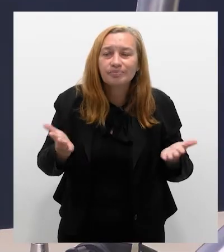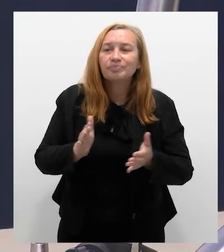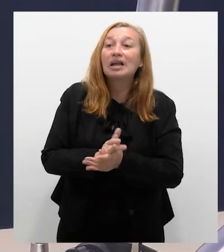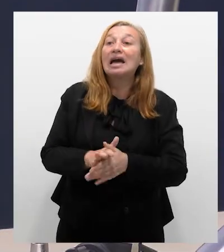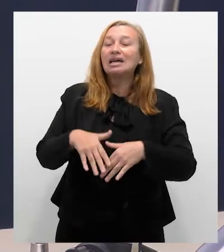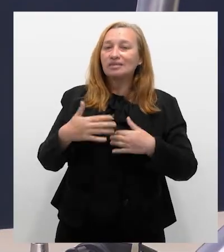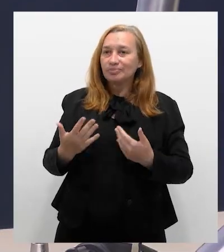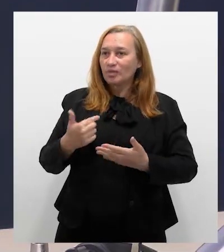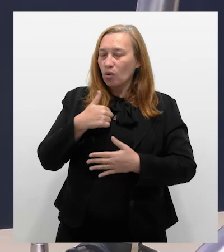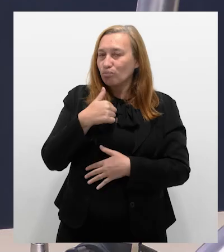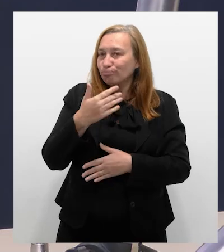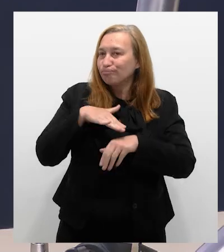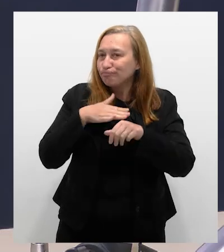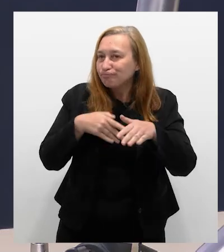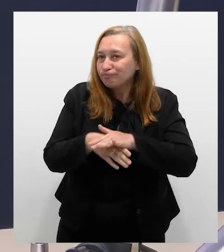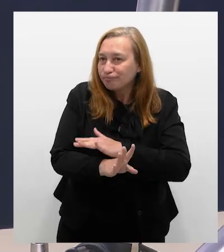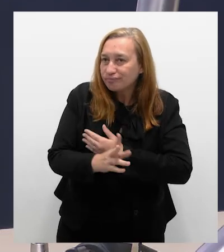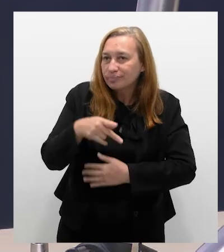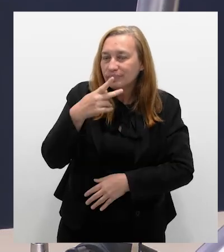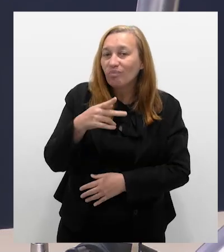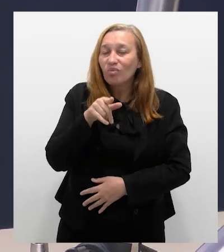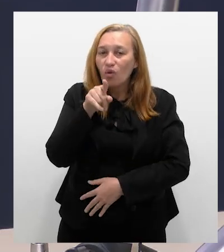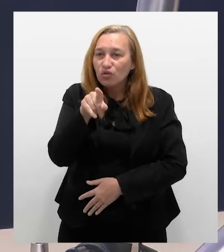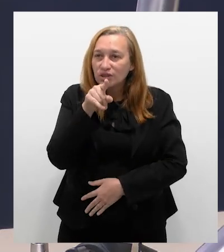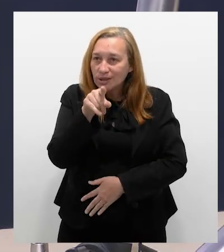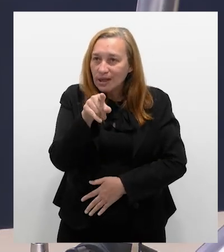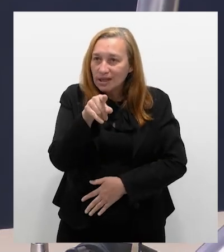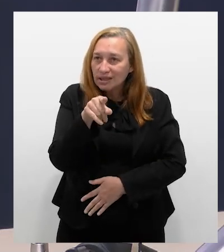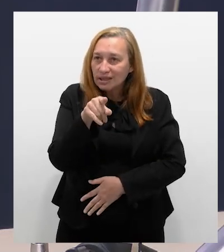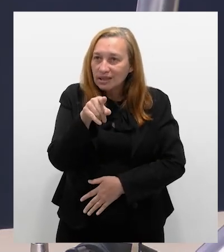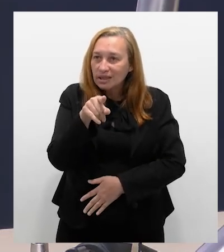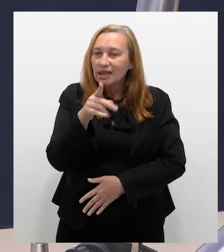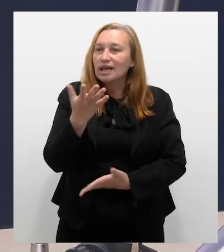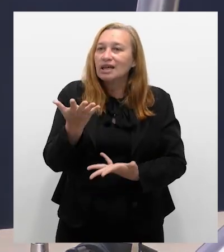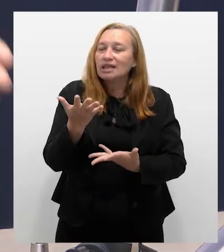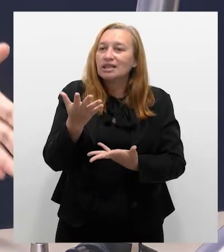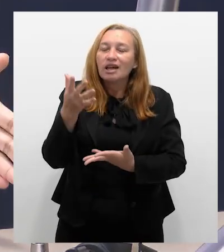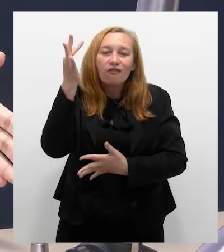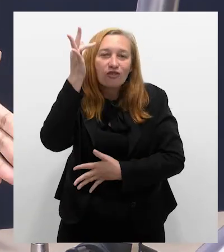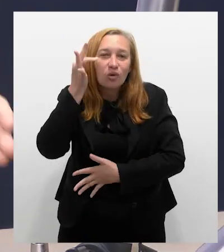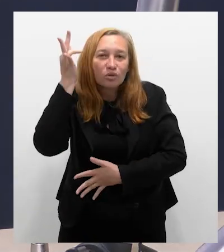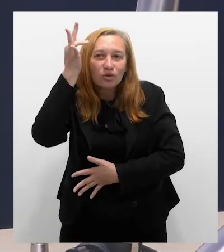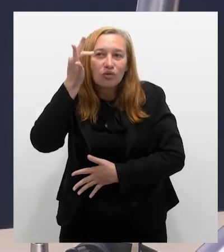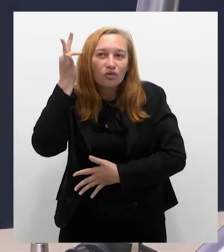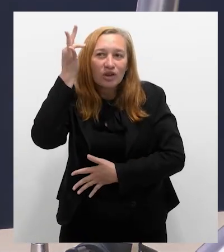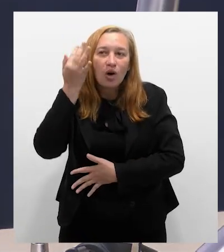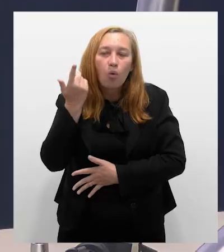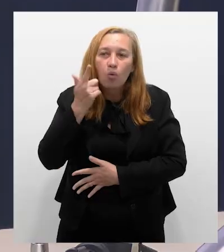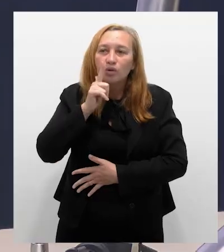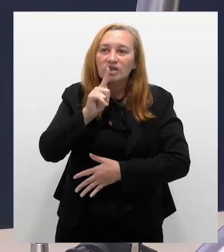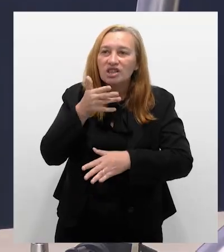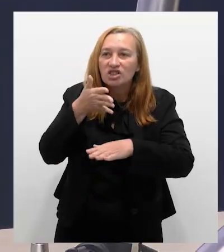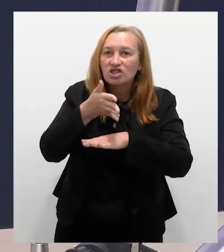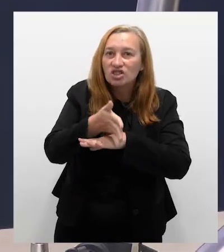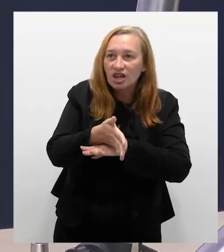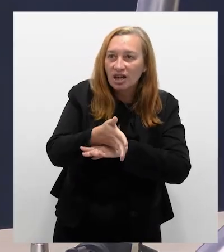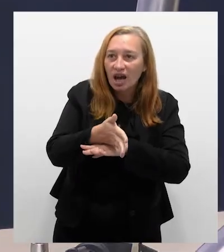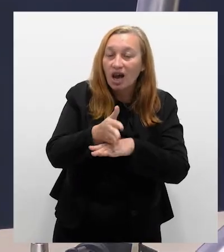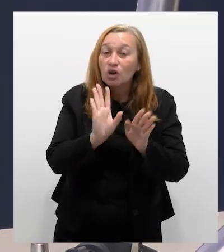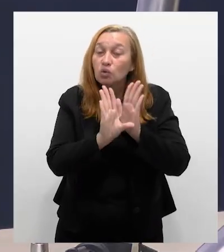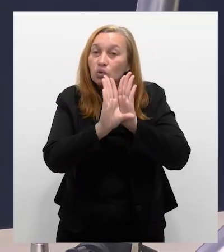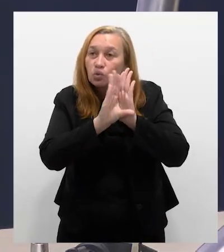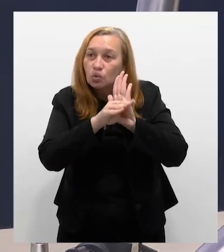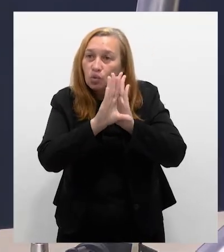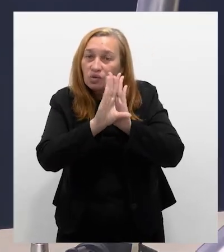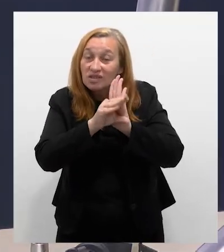então, eu costumo dizer que você indo através da filosofia, você consegue chegar no